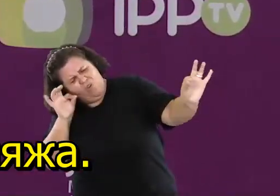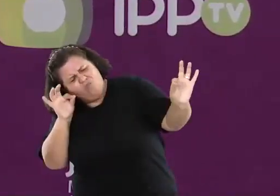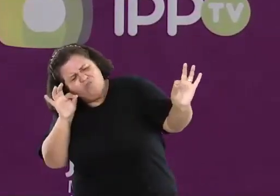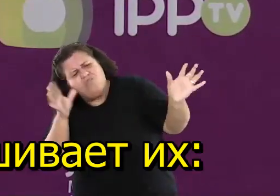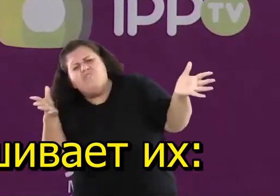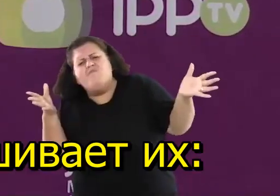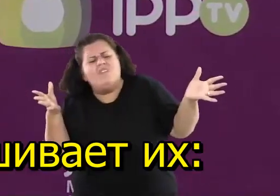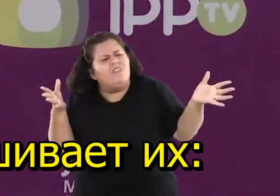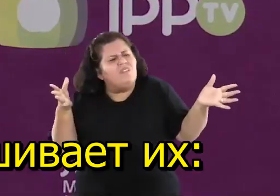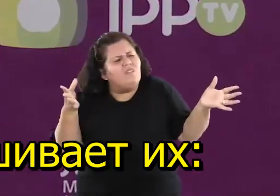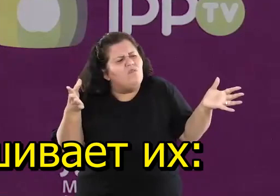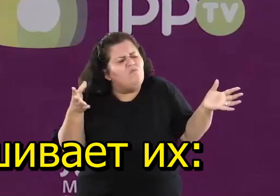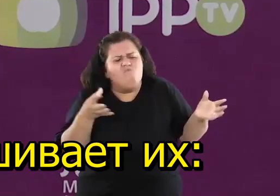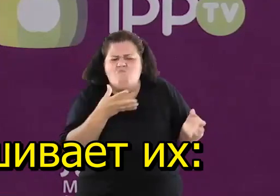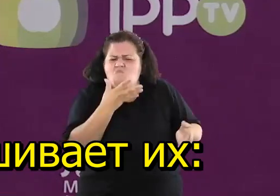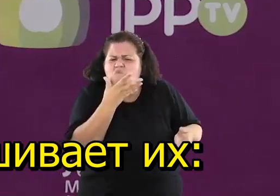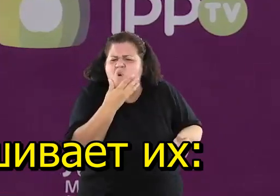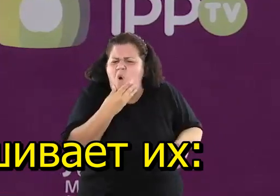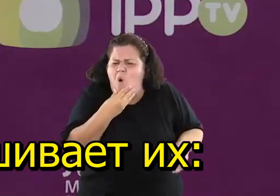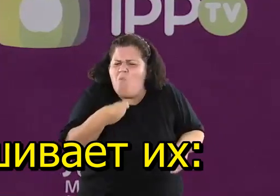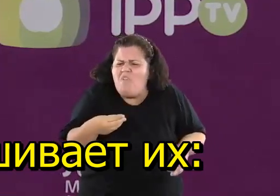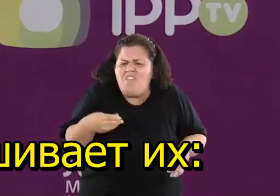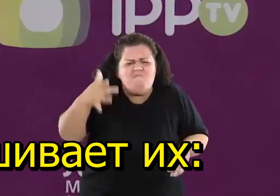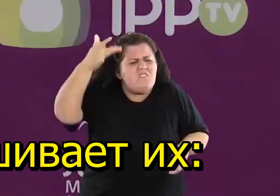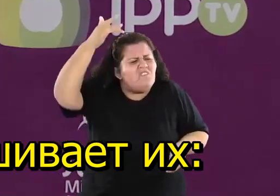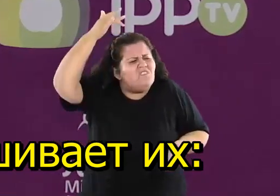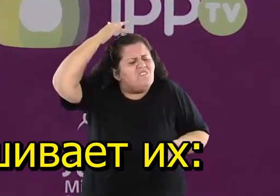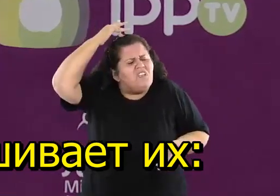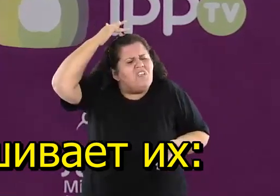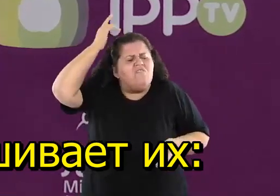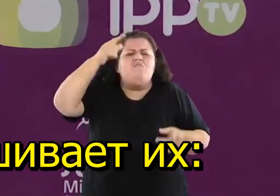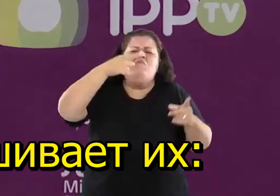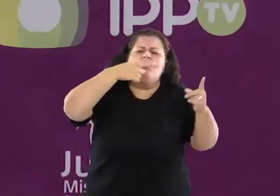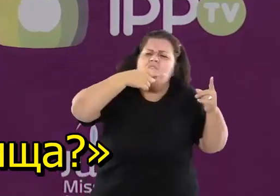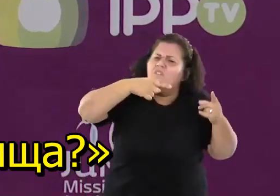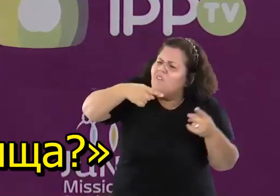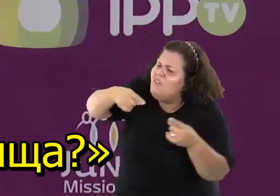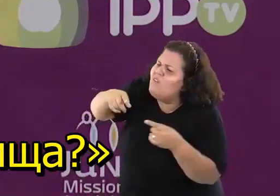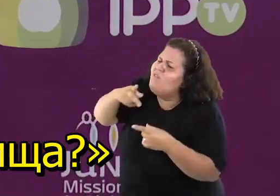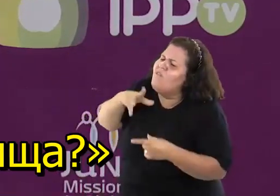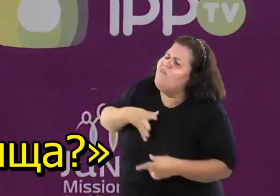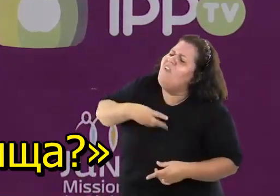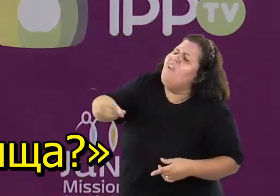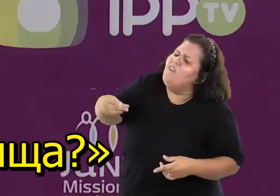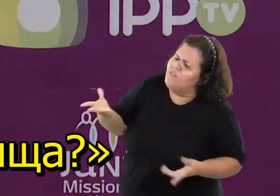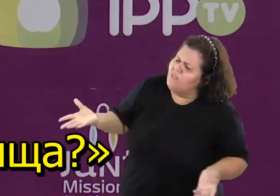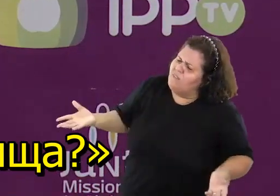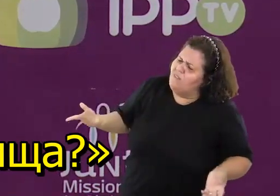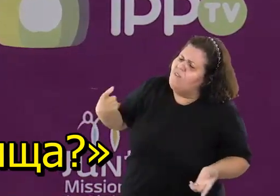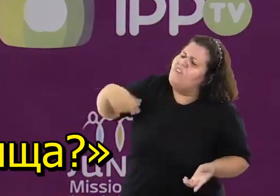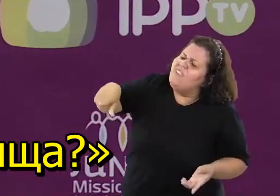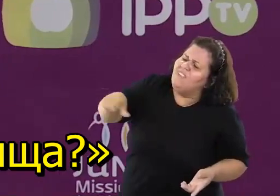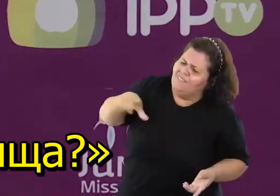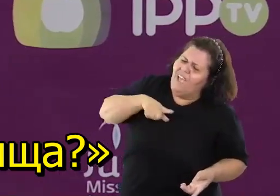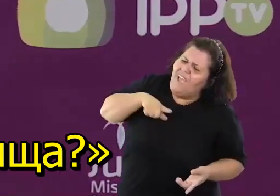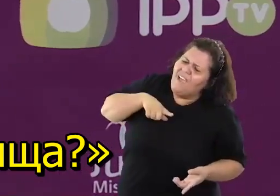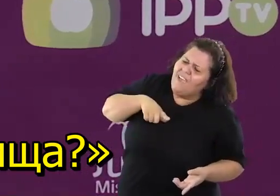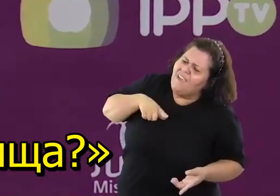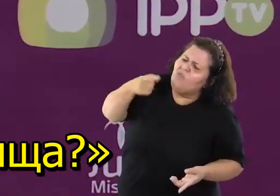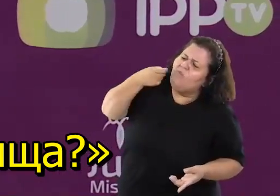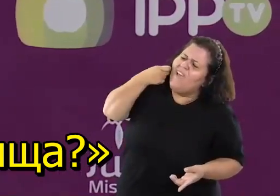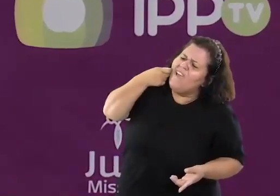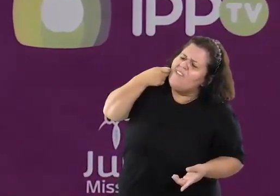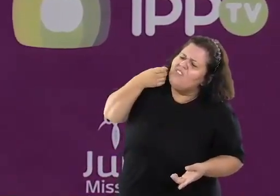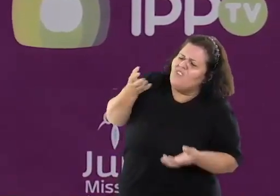praia, e este estranho que está do lado de cá pergunta para eles assim: filhos, tendes aí alguma coisa de